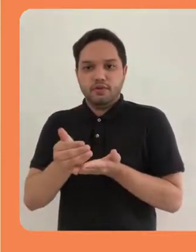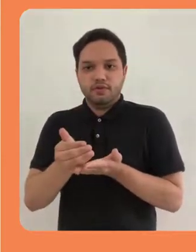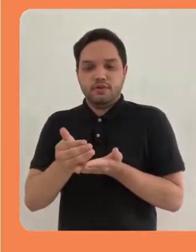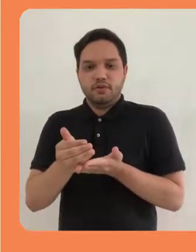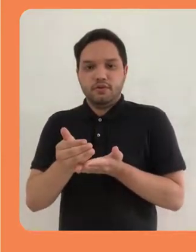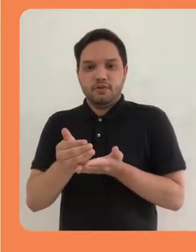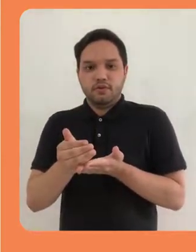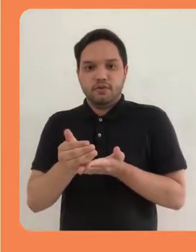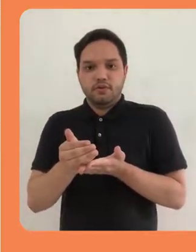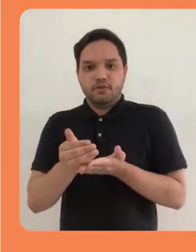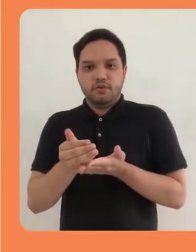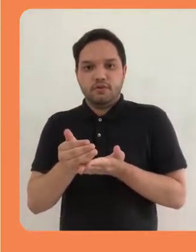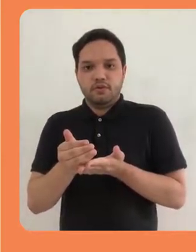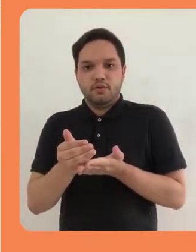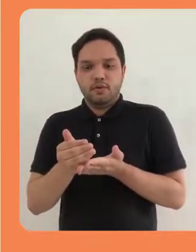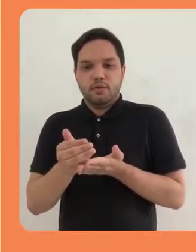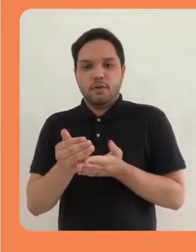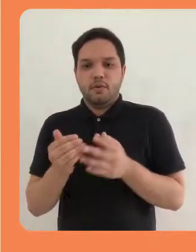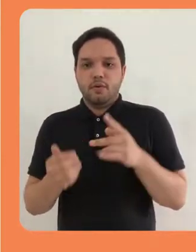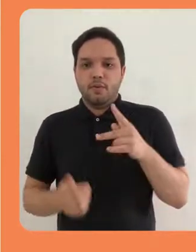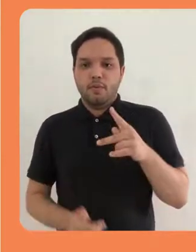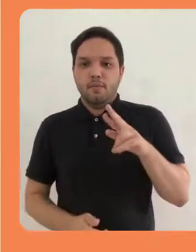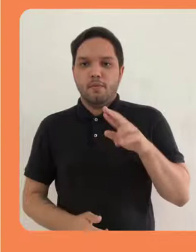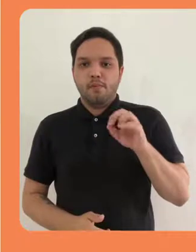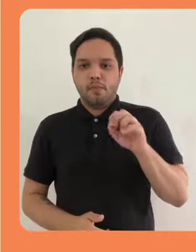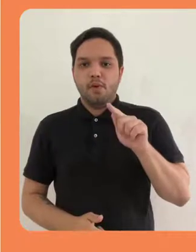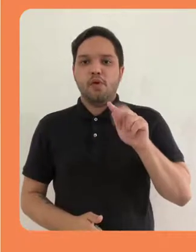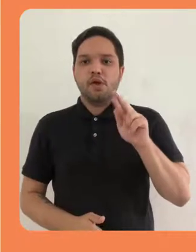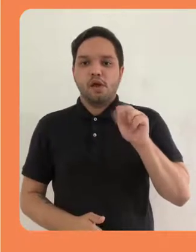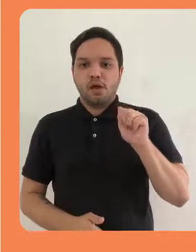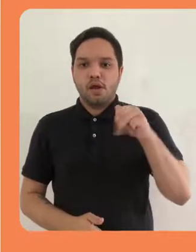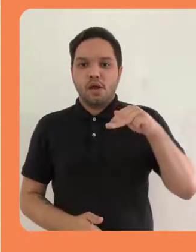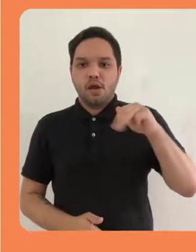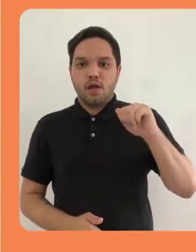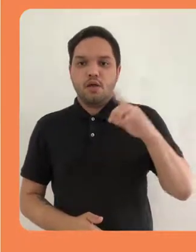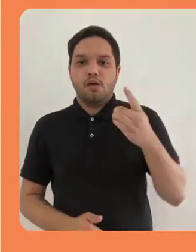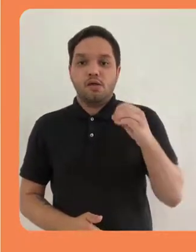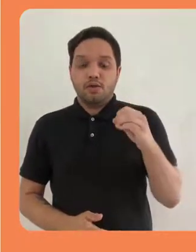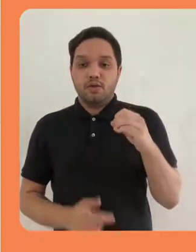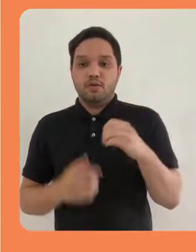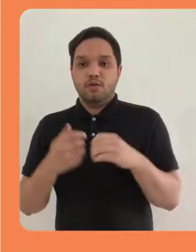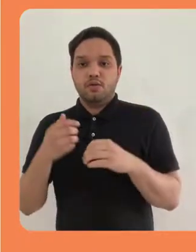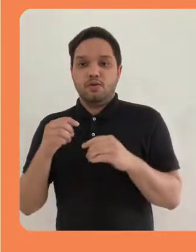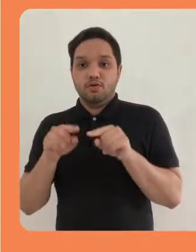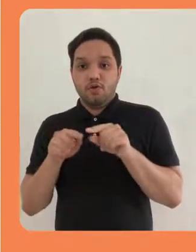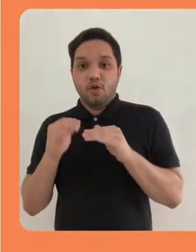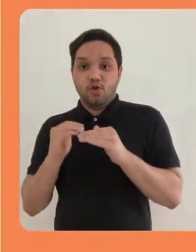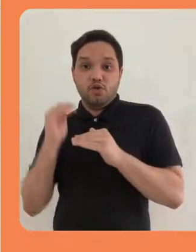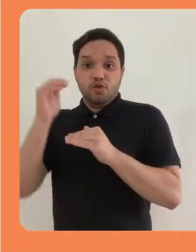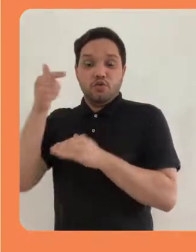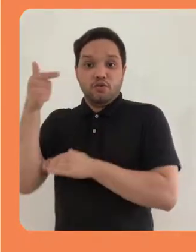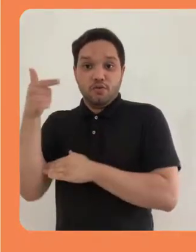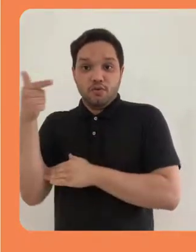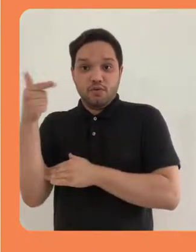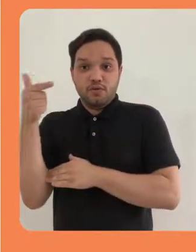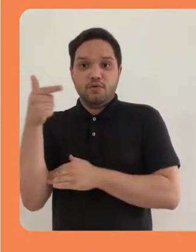ser um nível aqui aí iniciante em programação